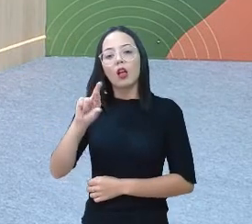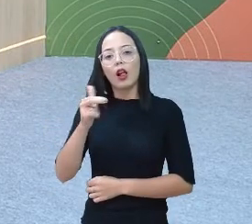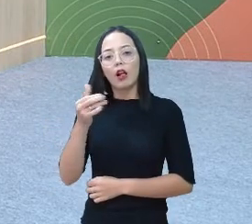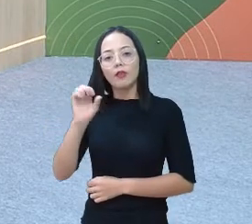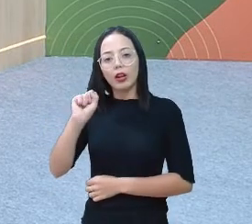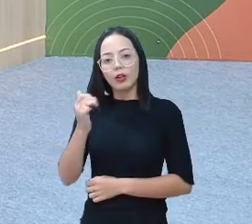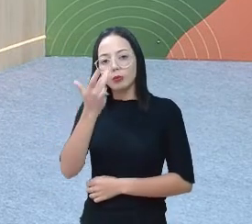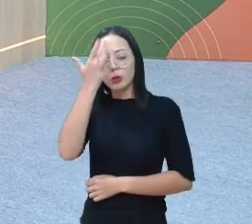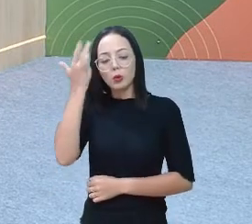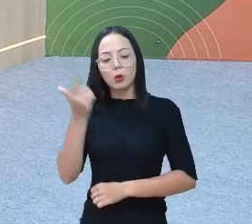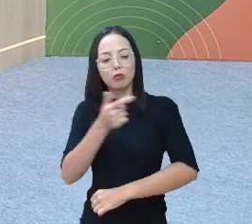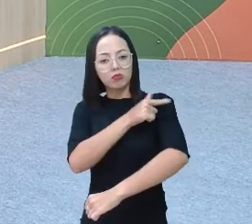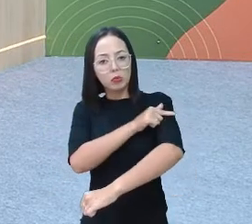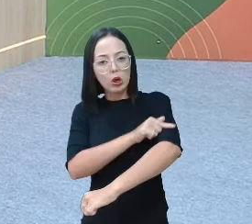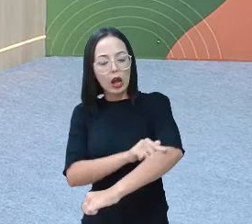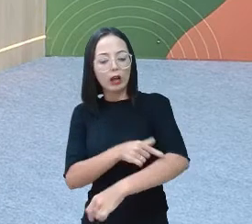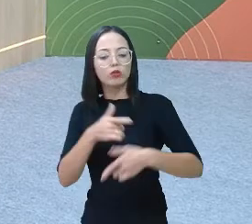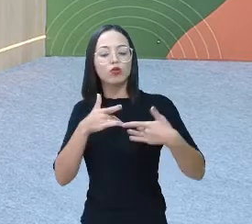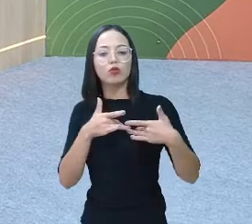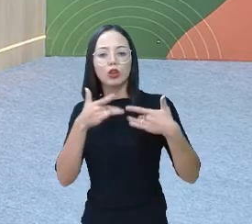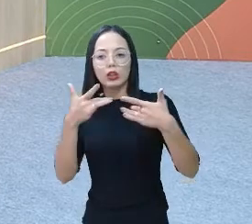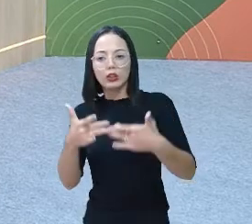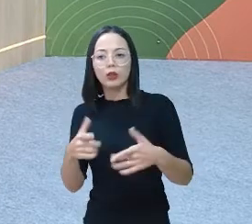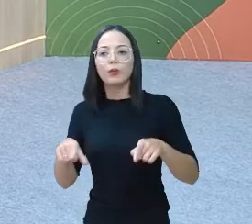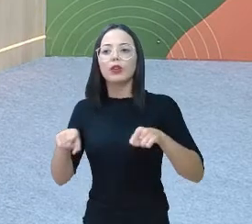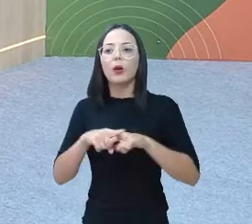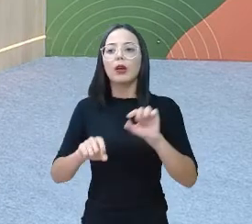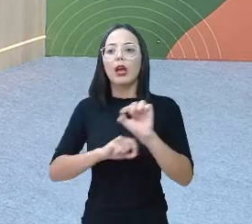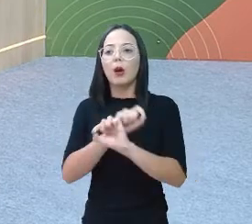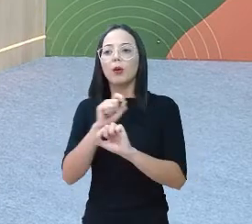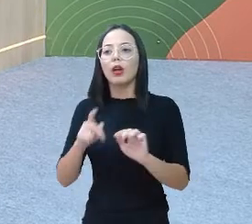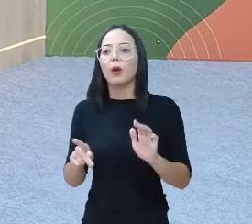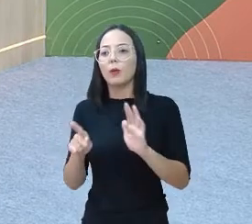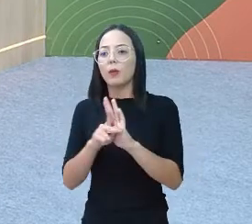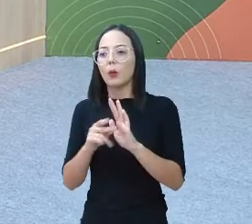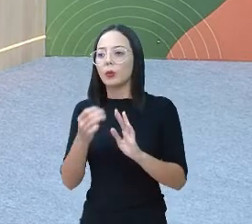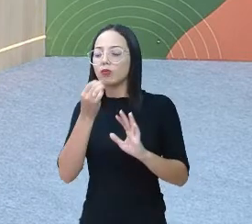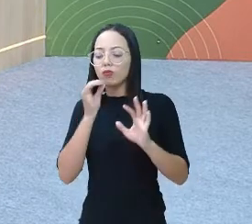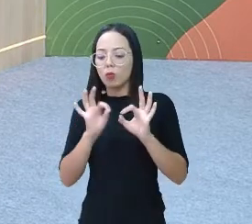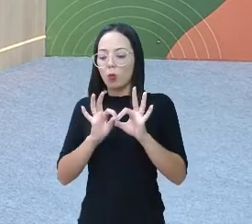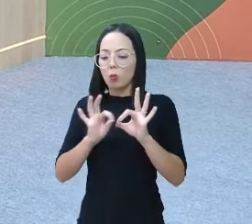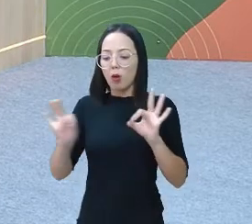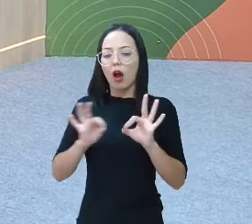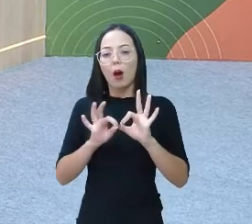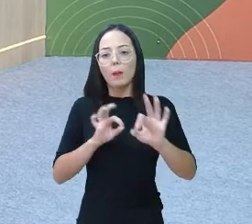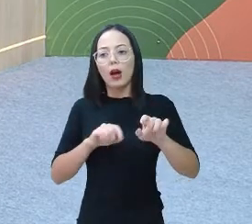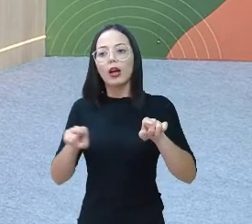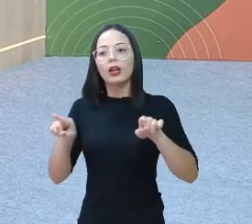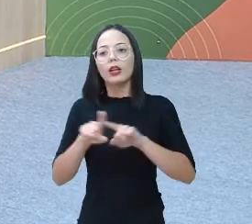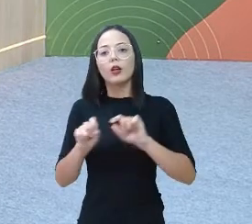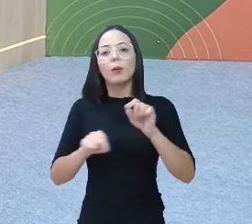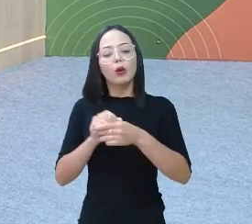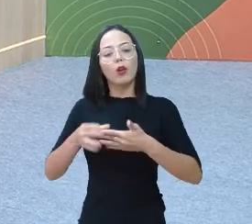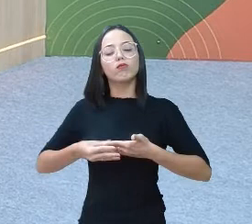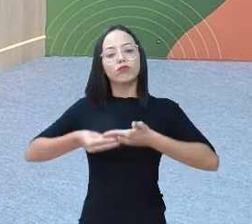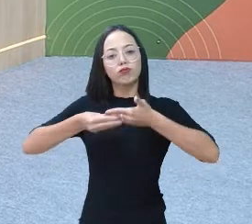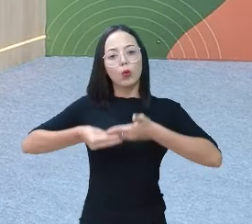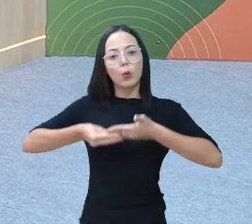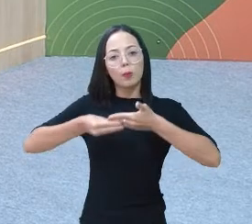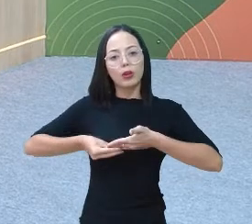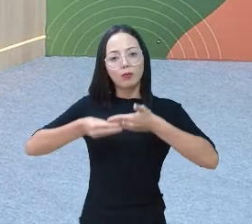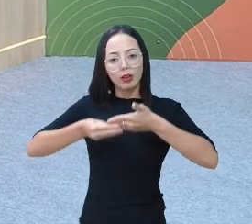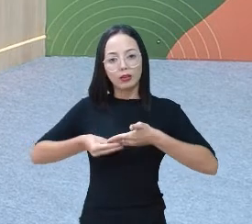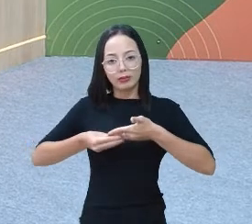educado, gentil, tá certo? Eu tenho o comprimento, que é a extensão de alguma coisa, e eu tenho o cumprimento, que é